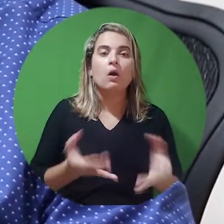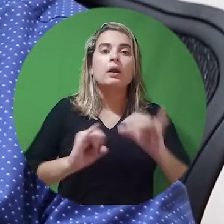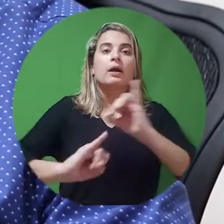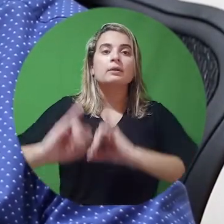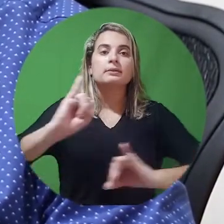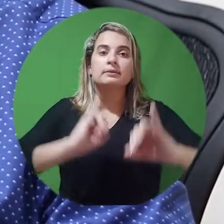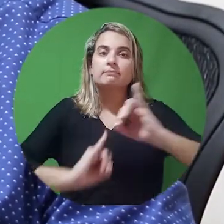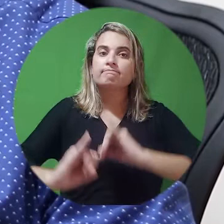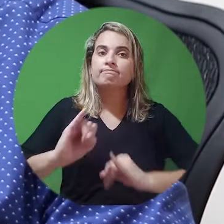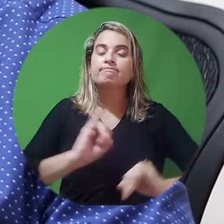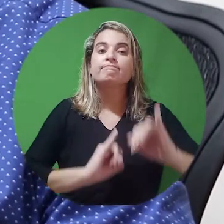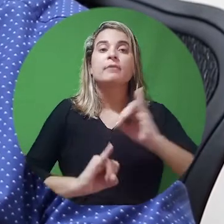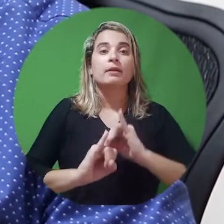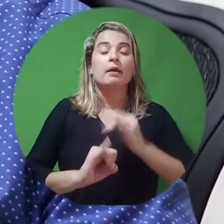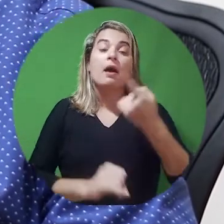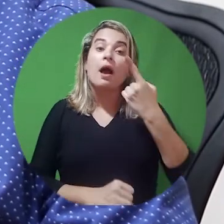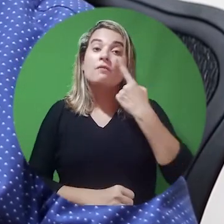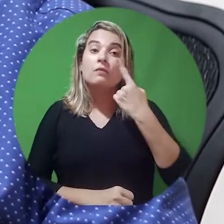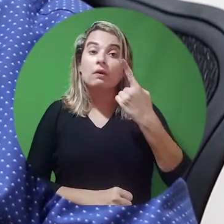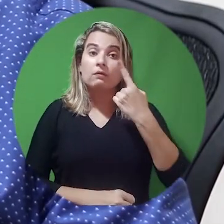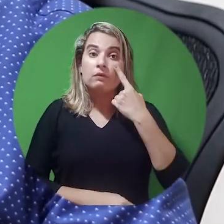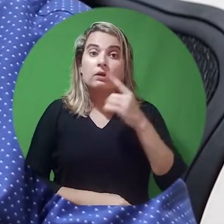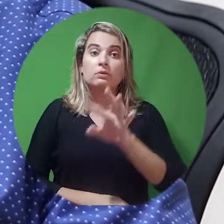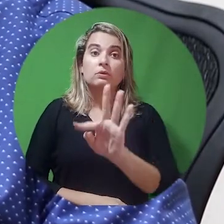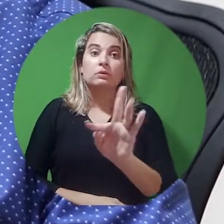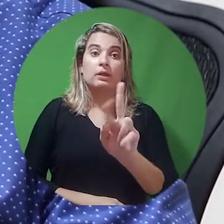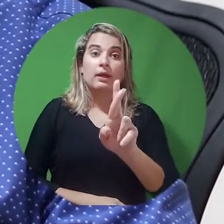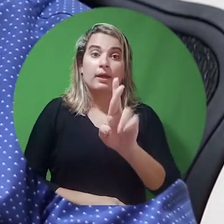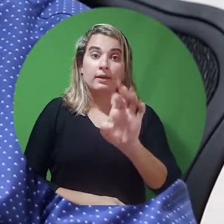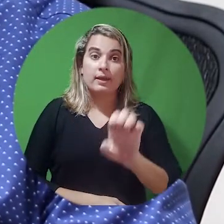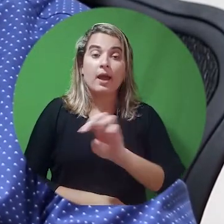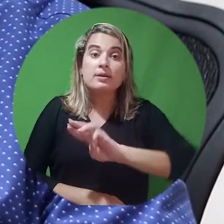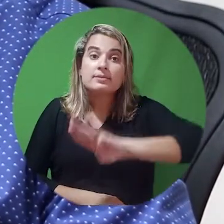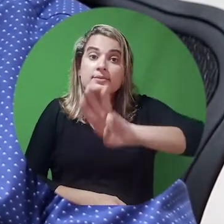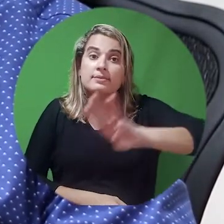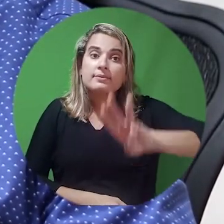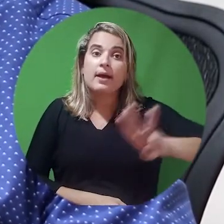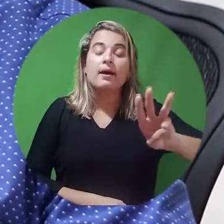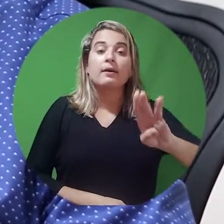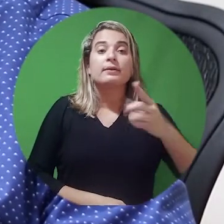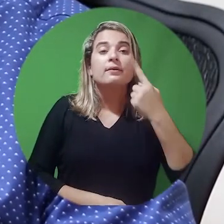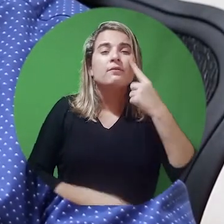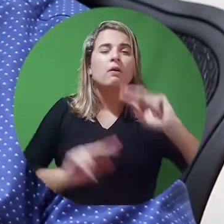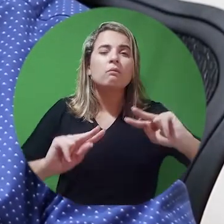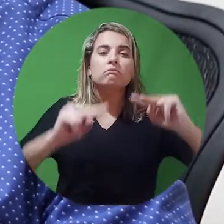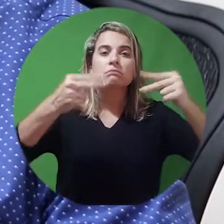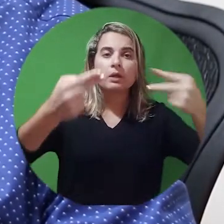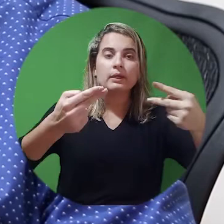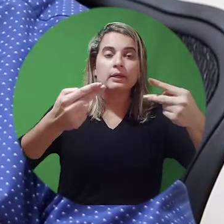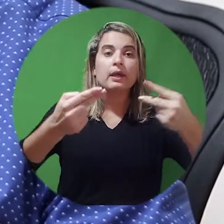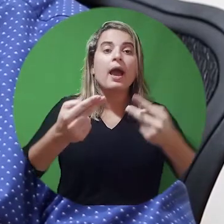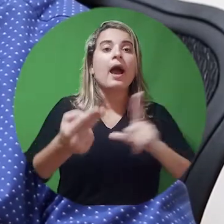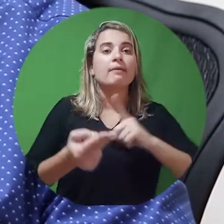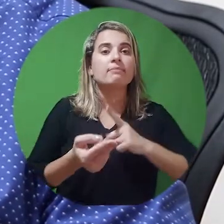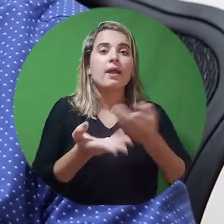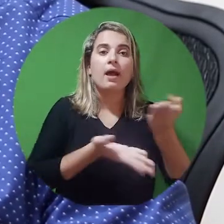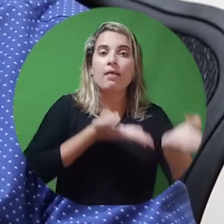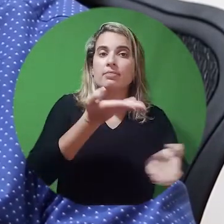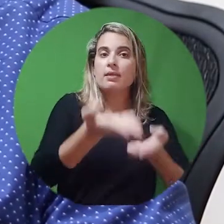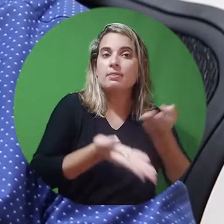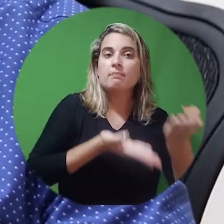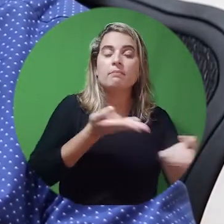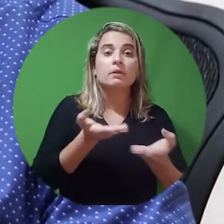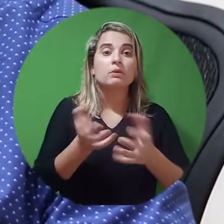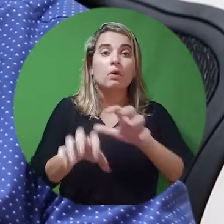procurar o site do TRE e lá nesse site existe um ícone Zinho chamado de atendimento remoto